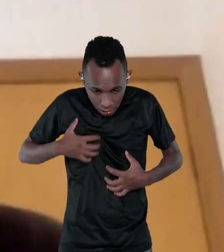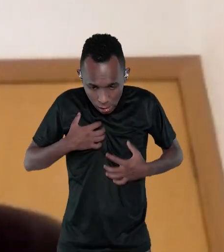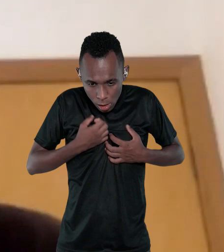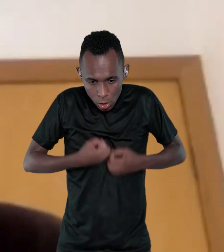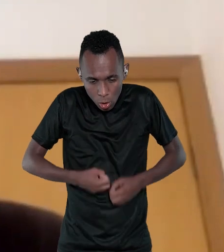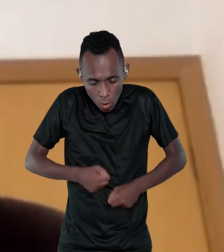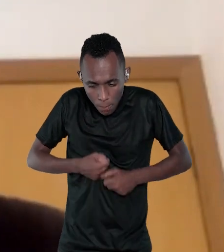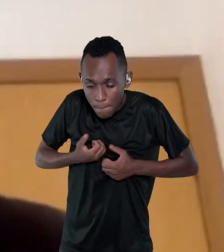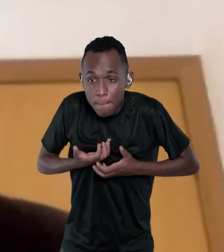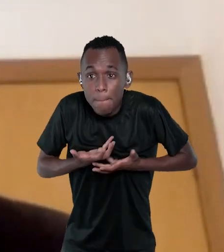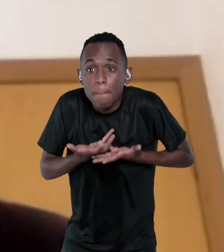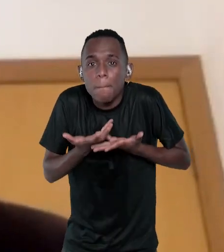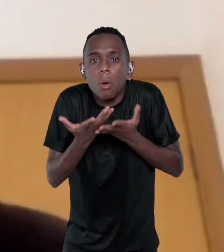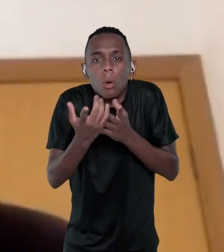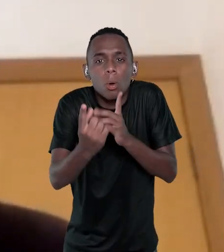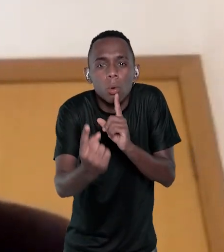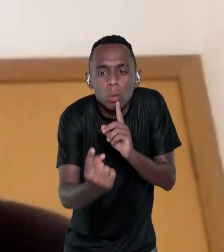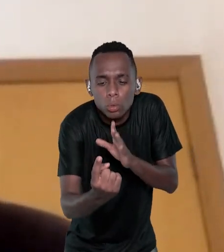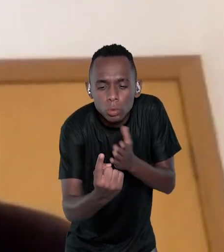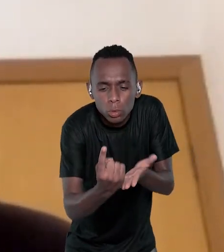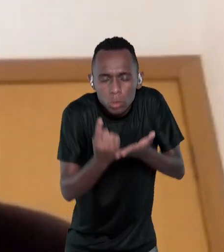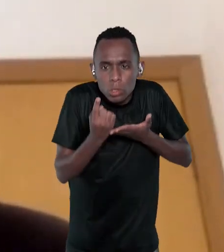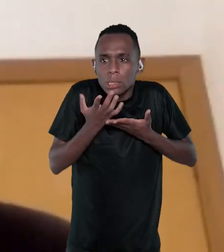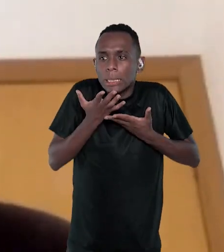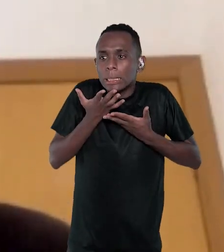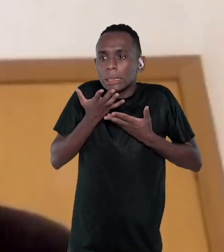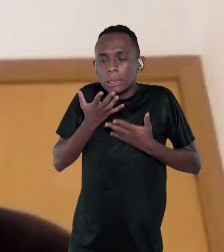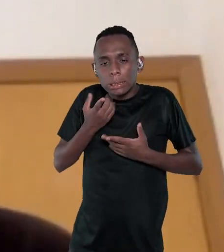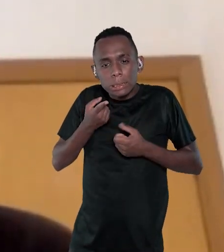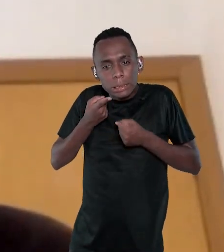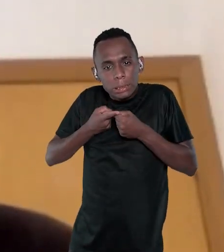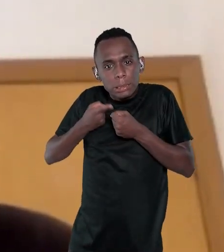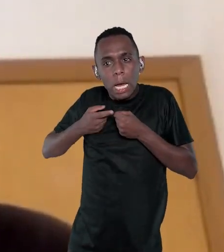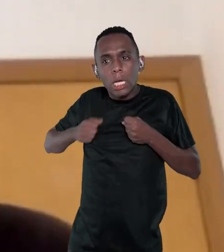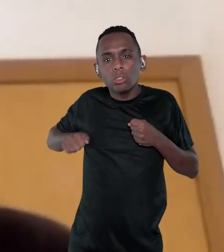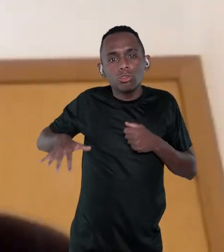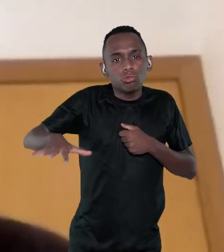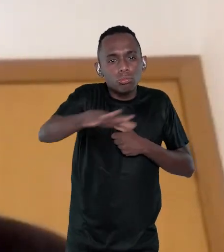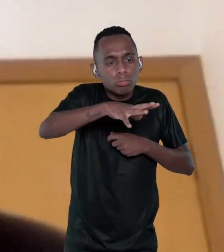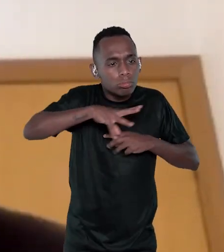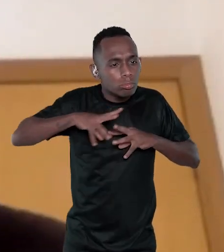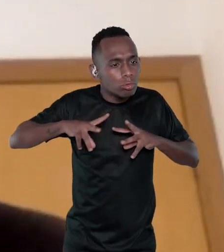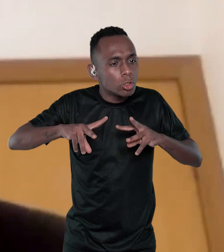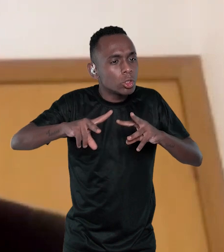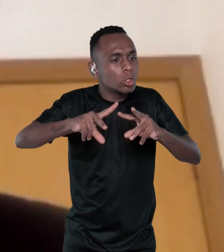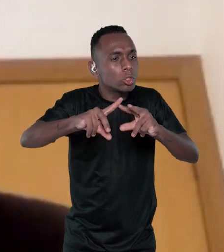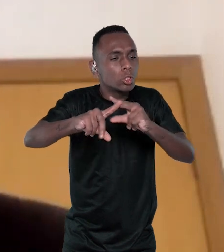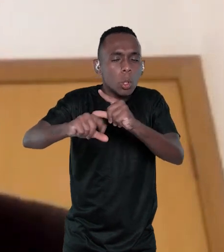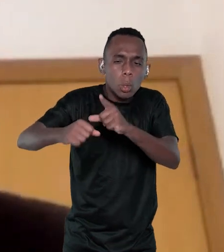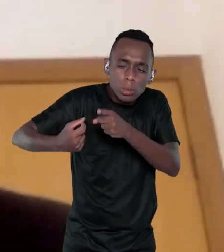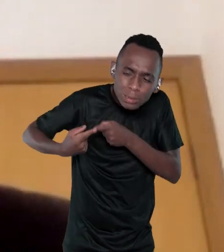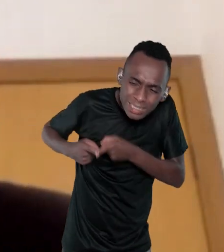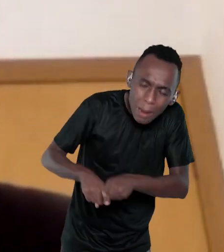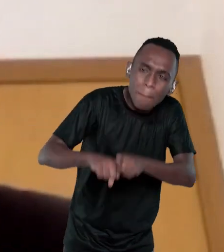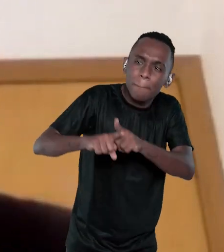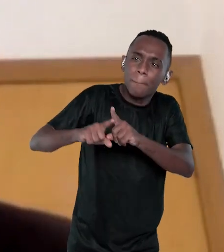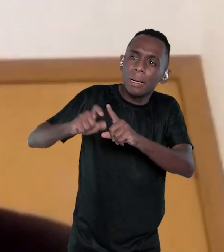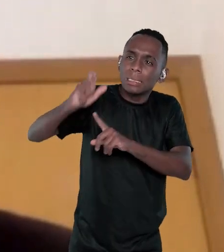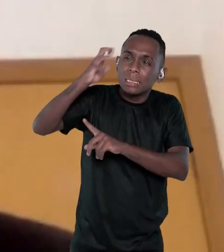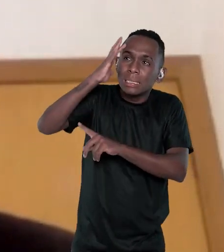nas dobras de sua carne. Eu e você, cidade feminina, masculina e